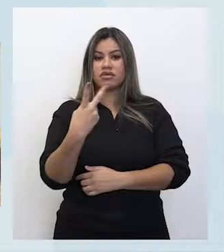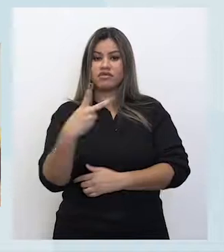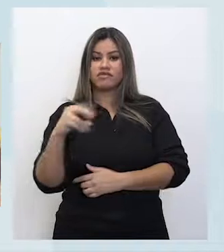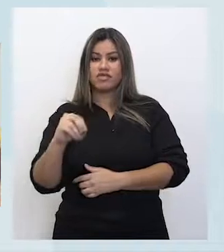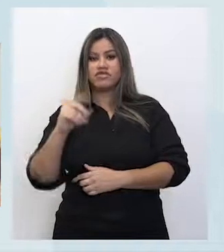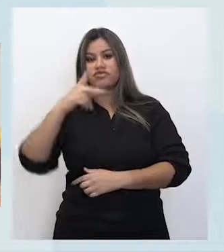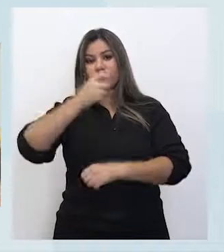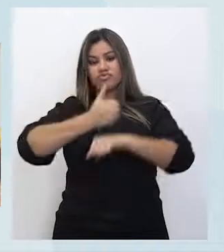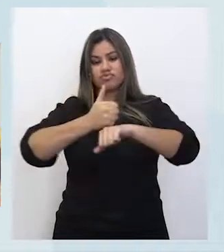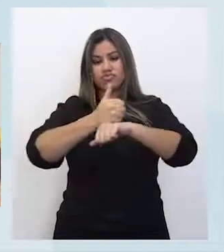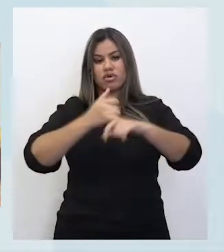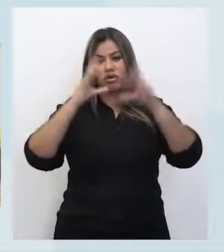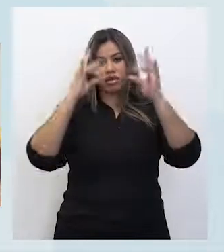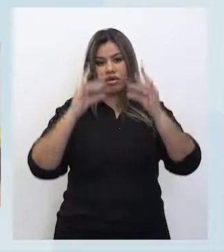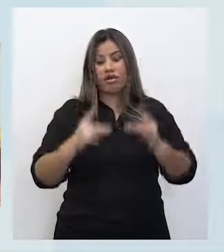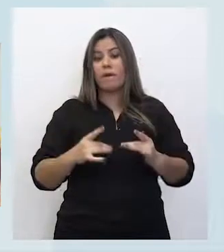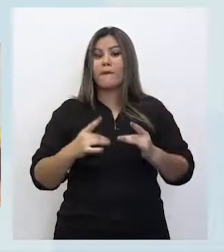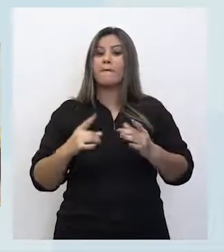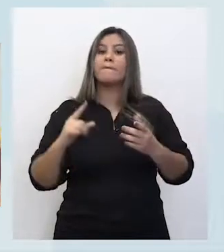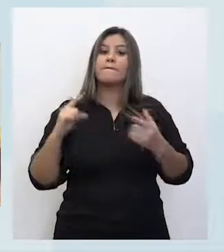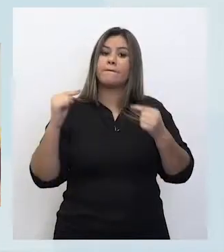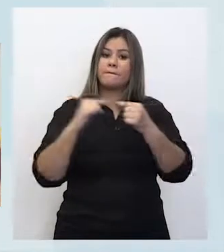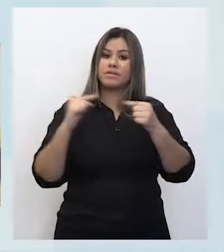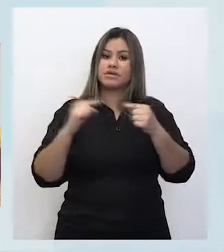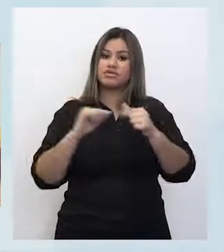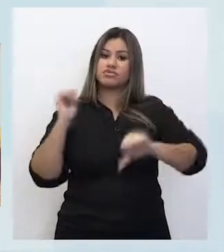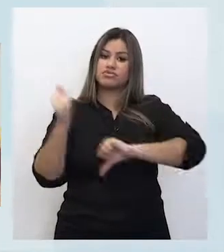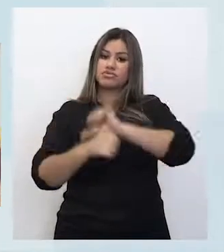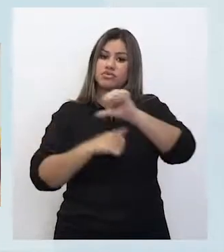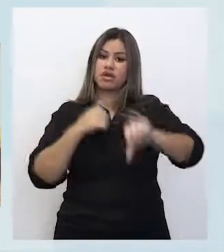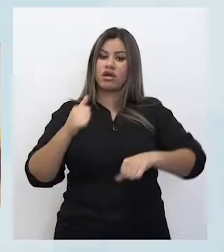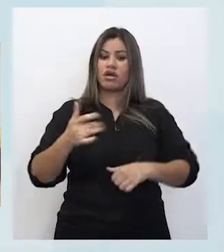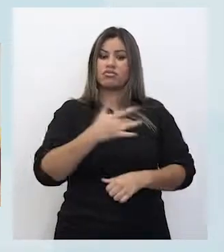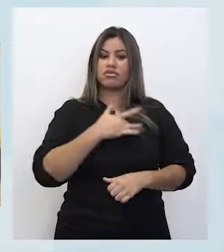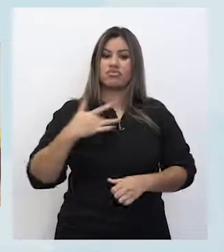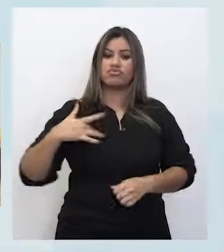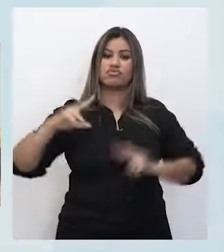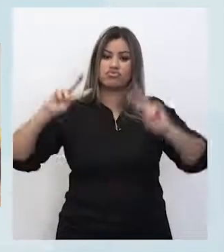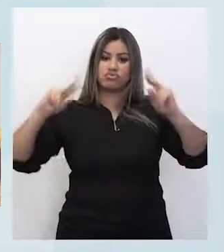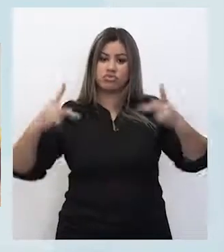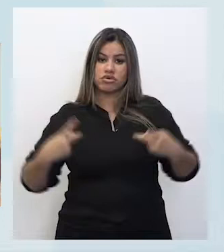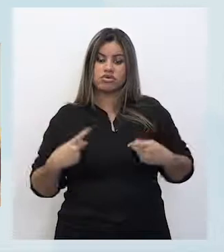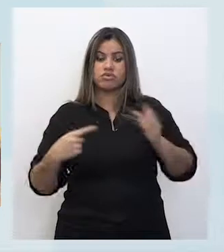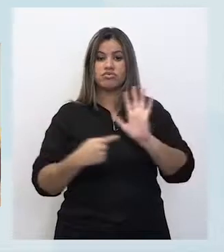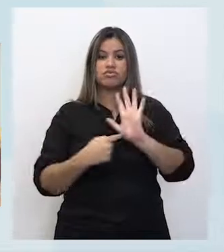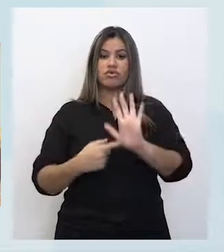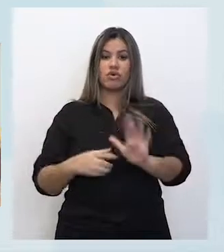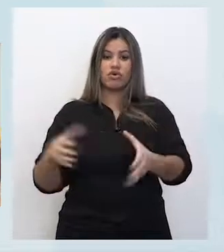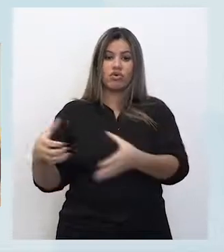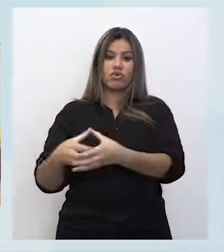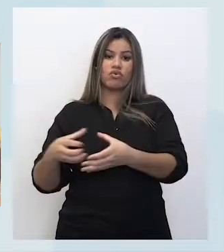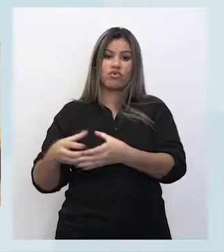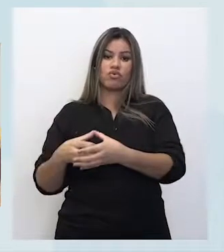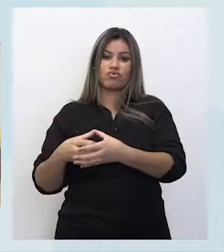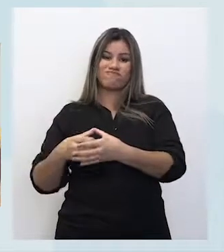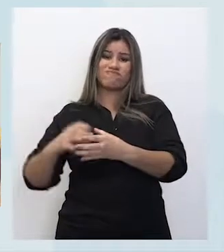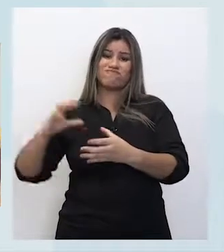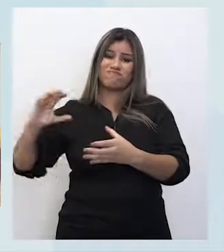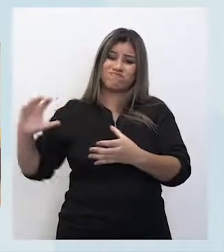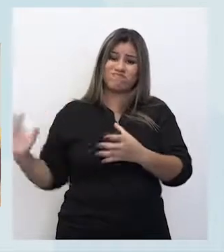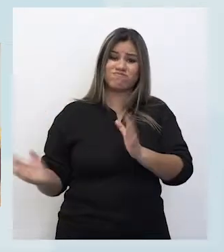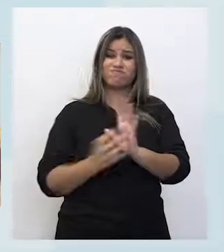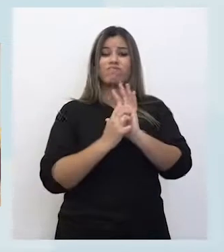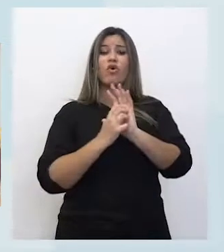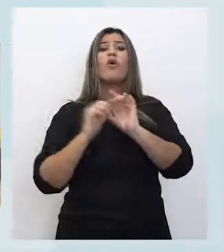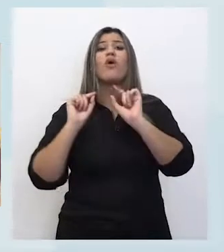quais são os efeitos dessas mudanças para a saúde dos seres humanos e mostra que um grupo é especialmente atingido: